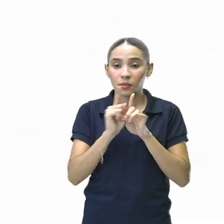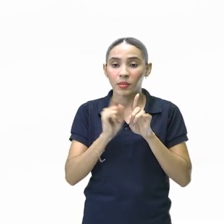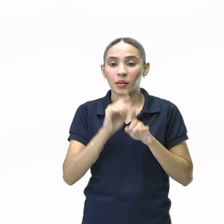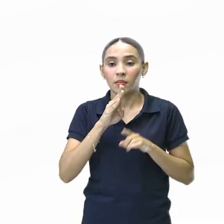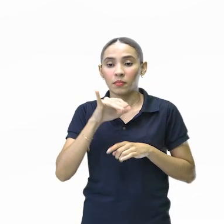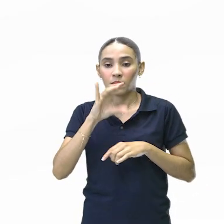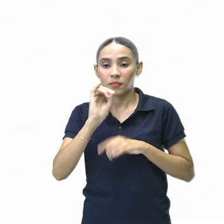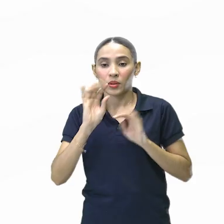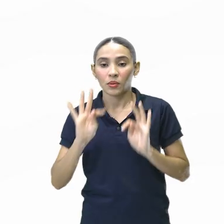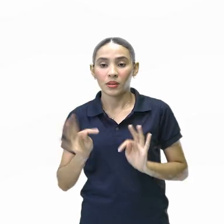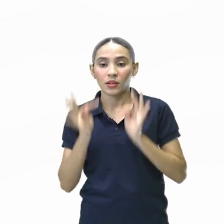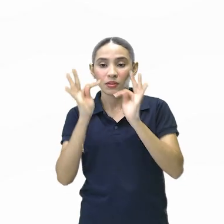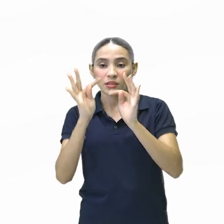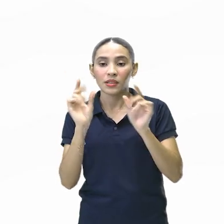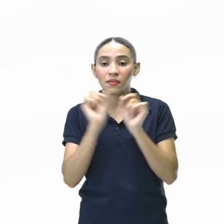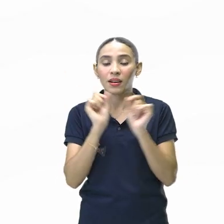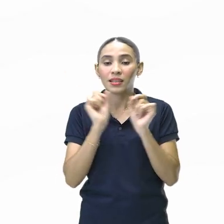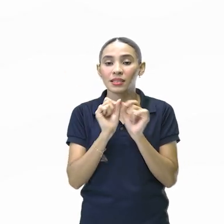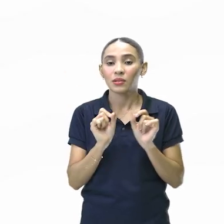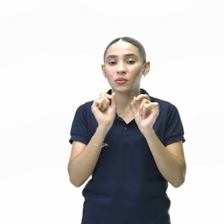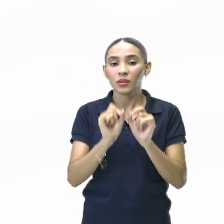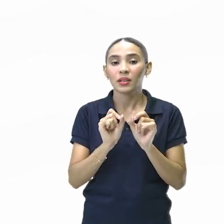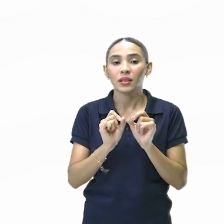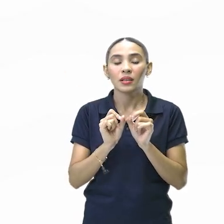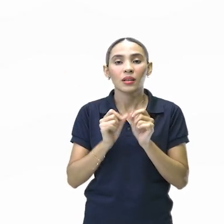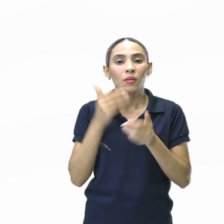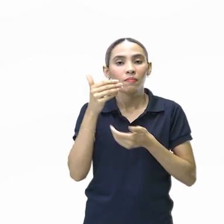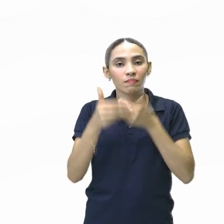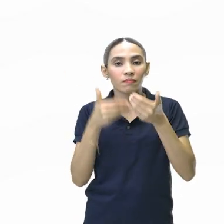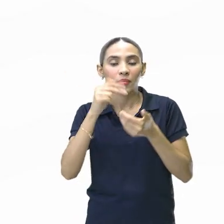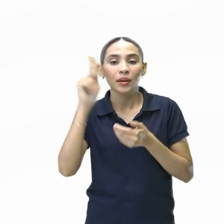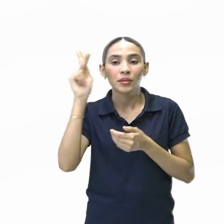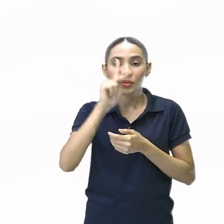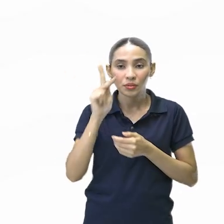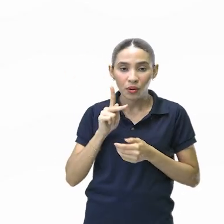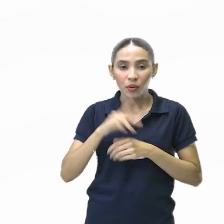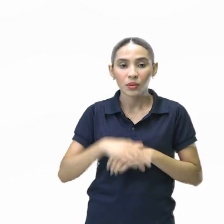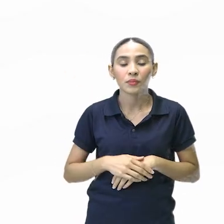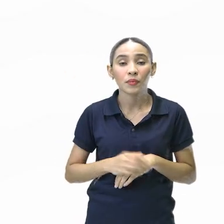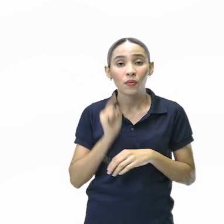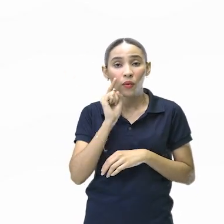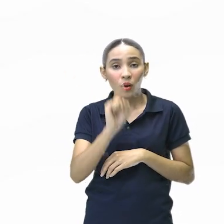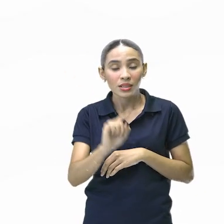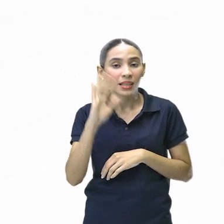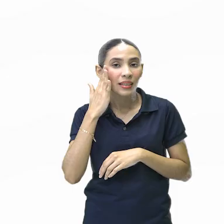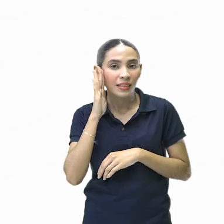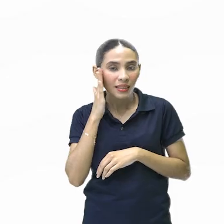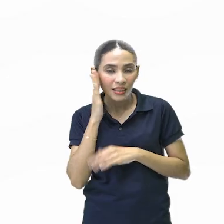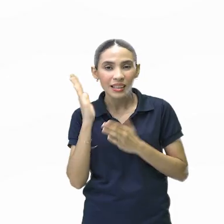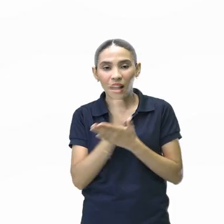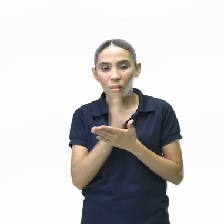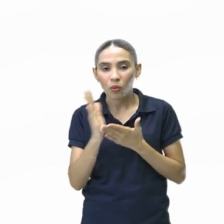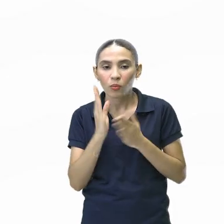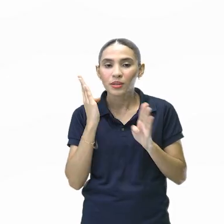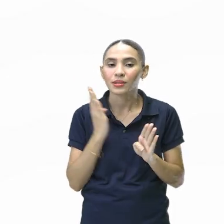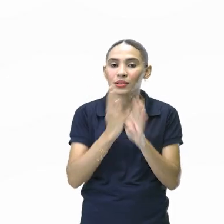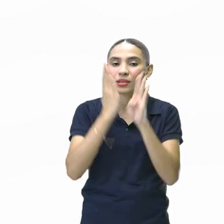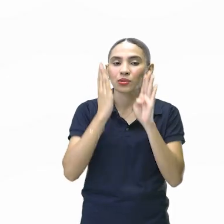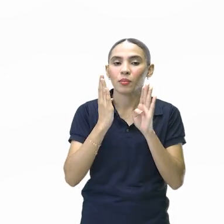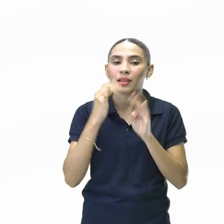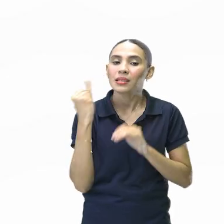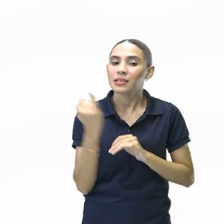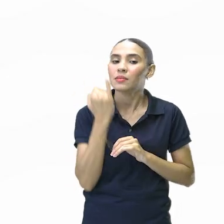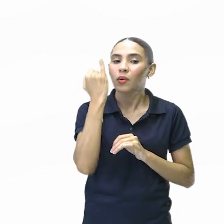e a biotecnologia, fazendo um percurso histórico, para que vocês entendam algumas descobertas